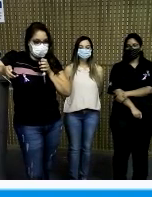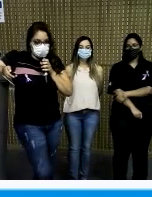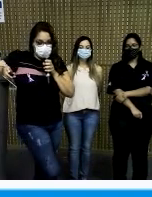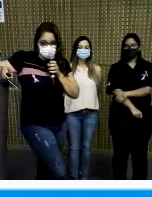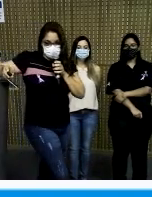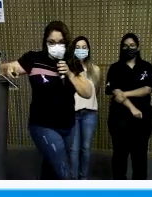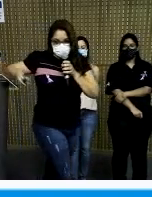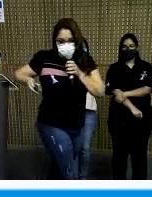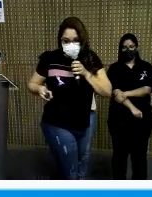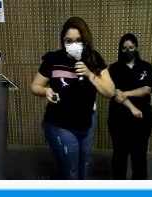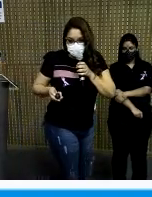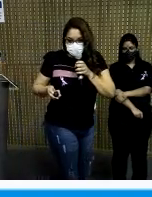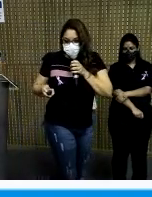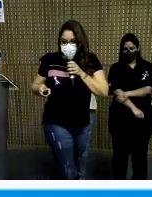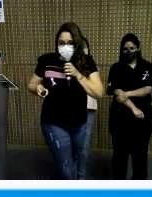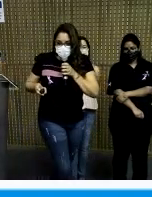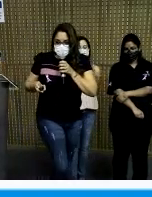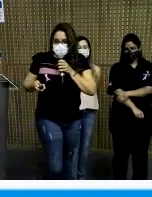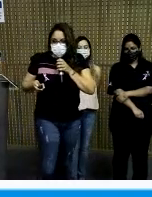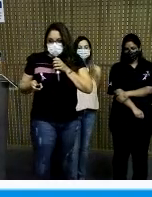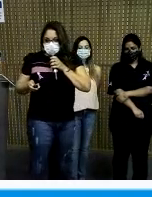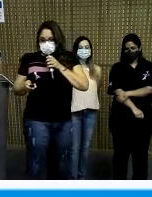em 2021.